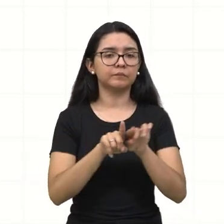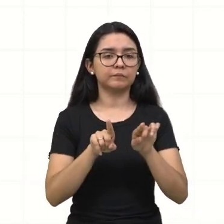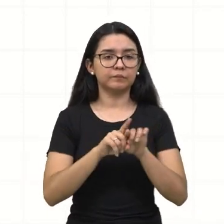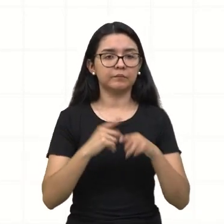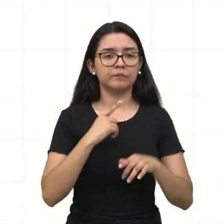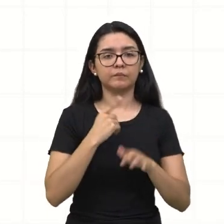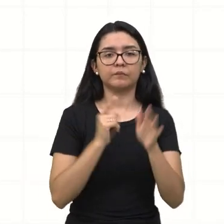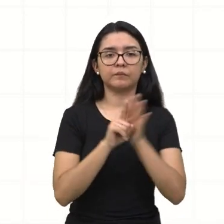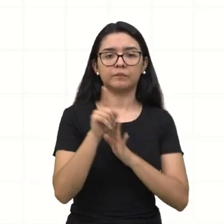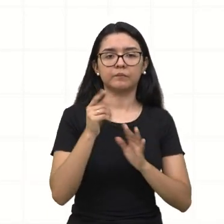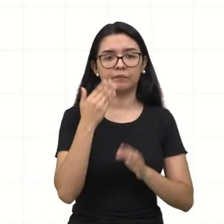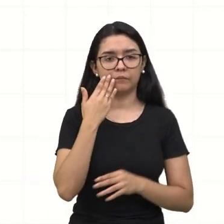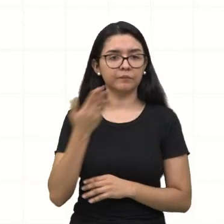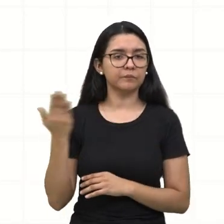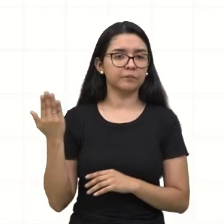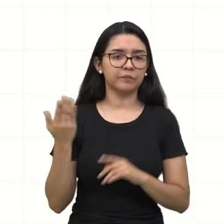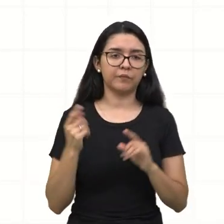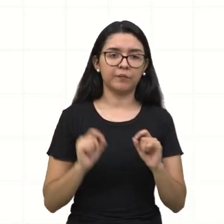né?